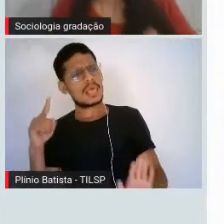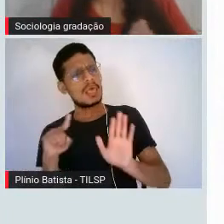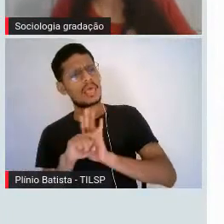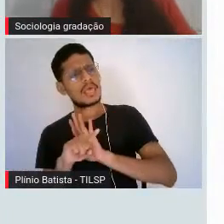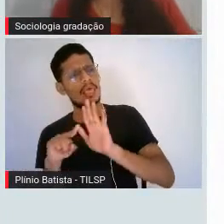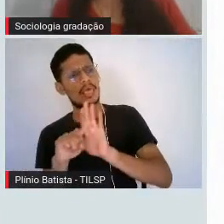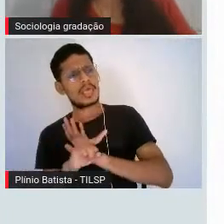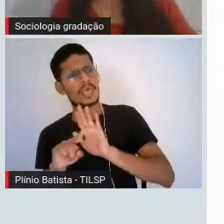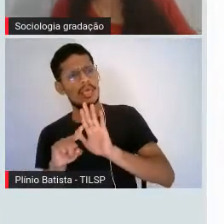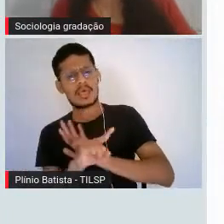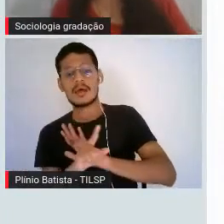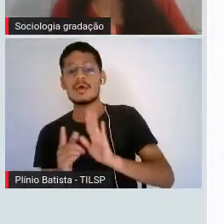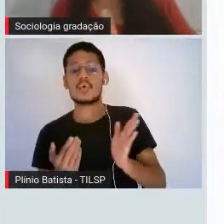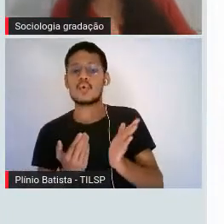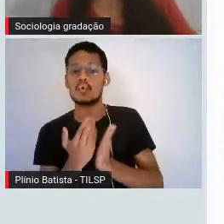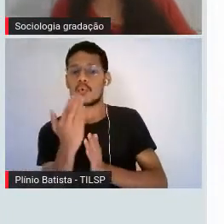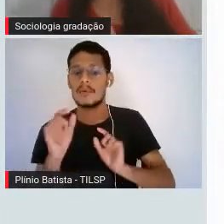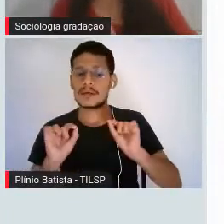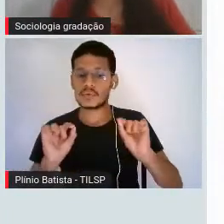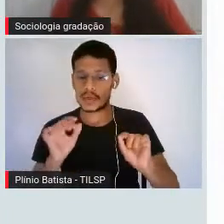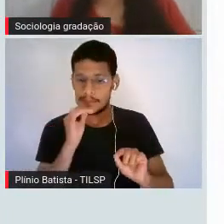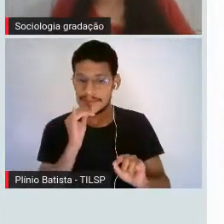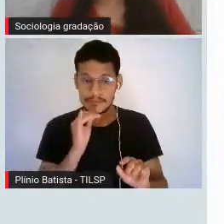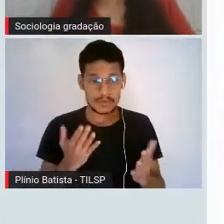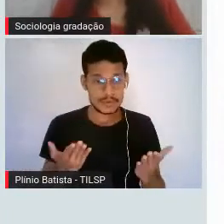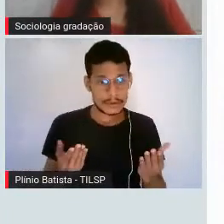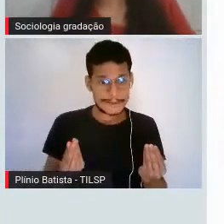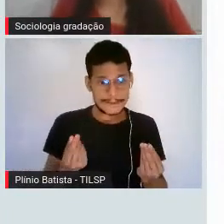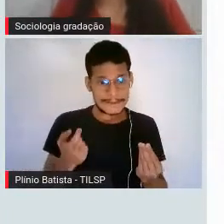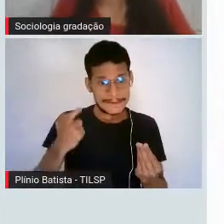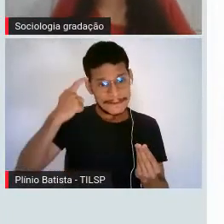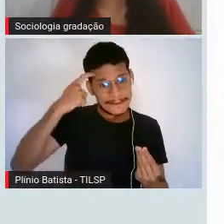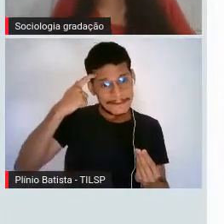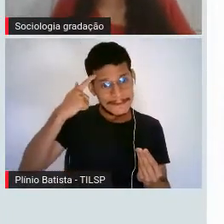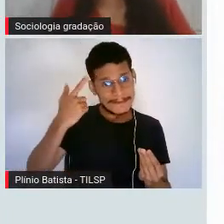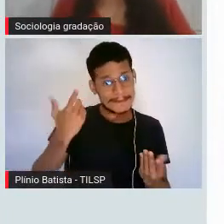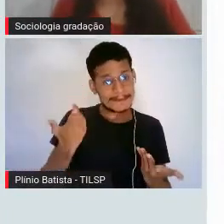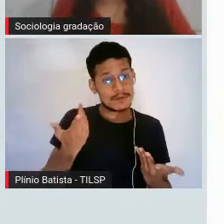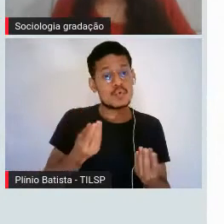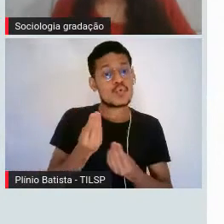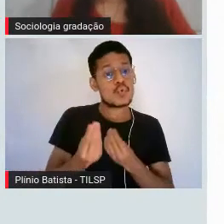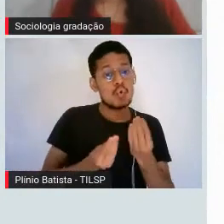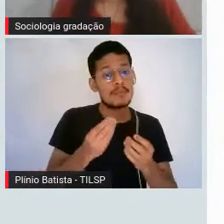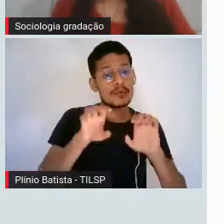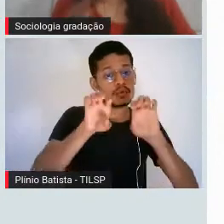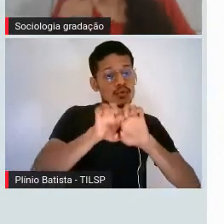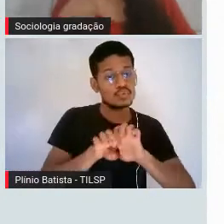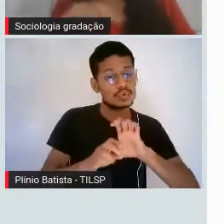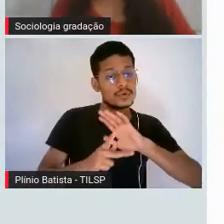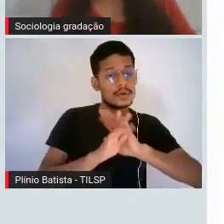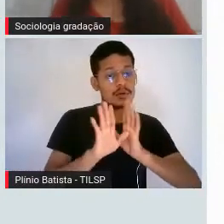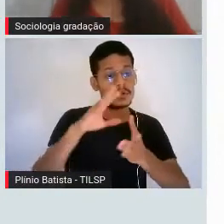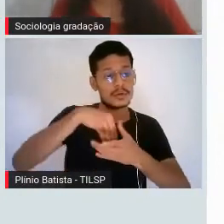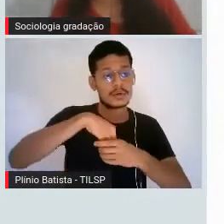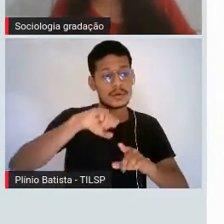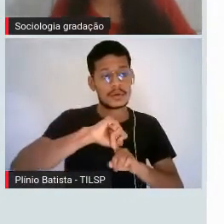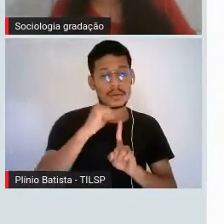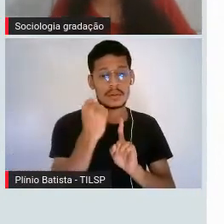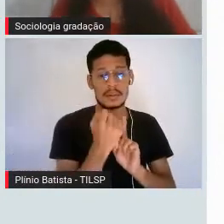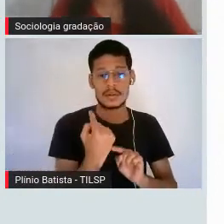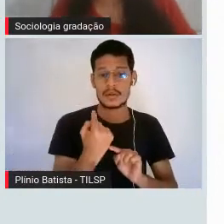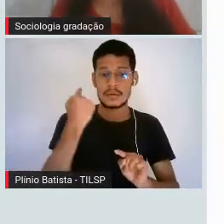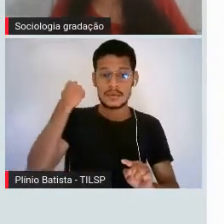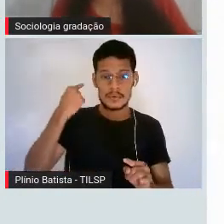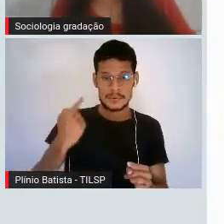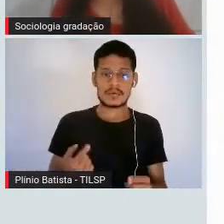haver uma radicalização de como se estruturava aquela sociedade. Então, é quando ocorrem